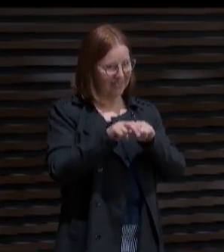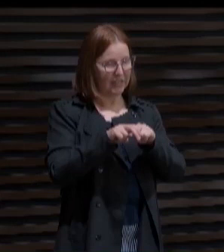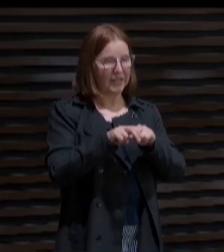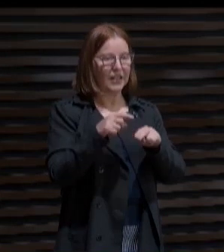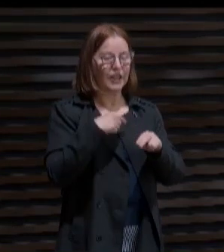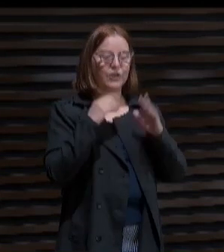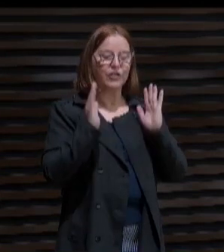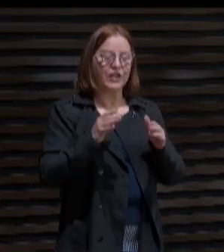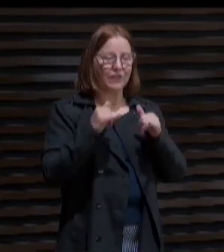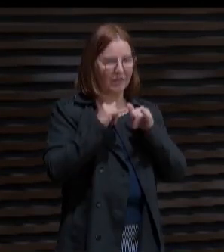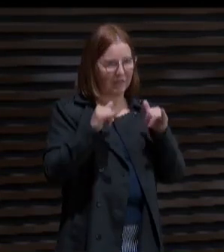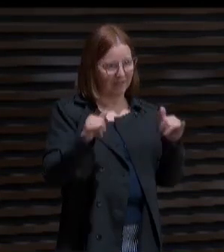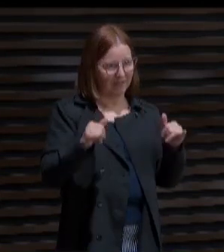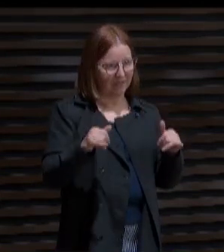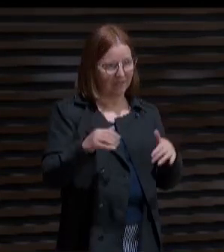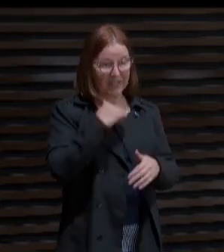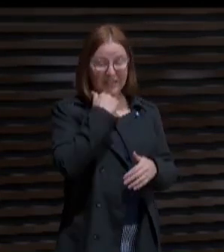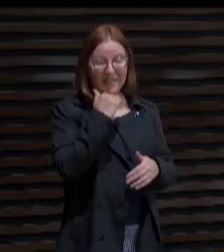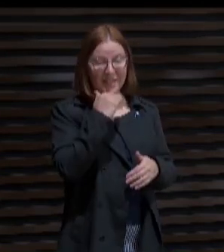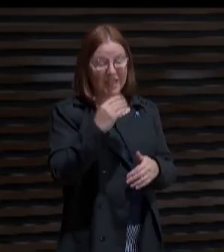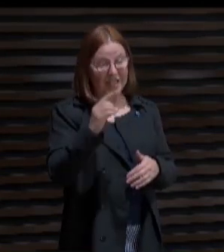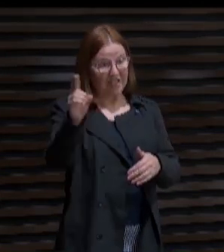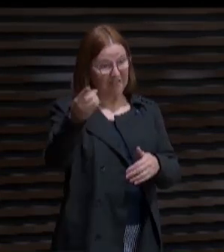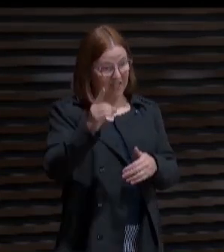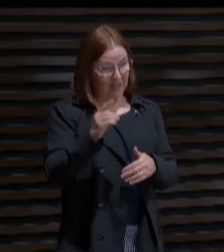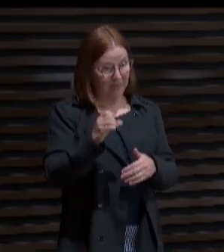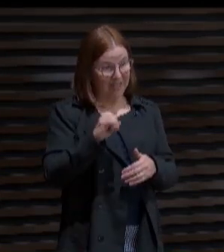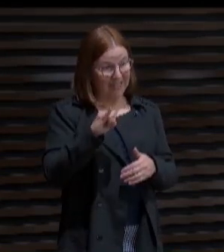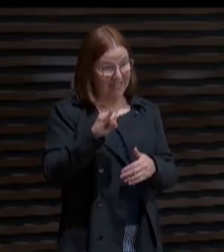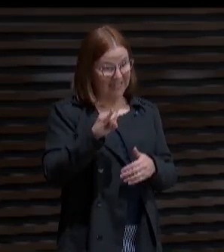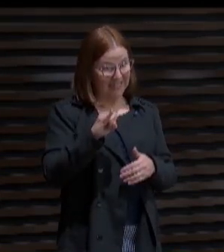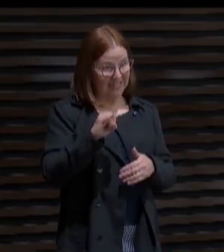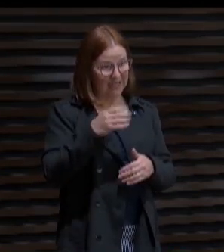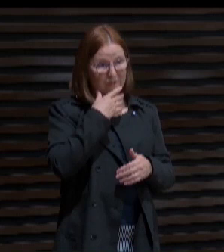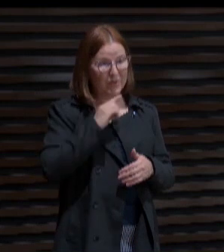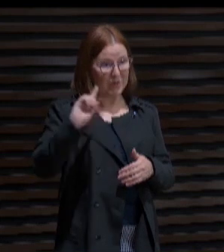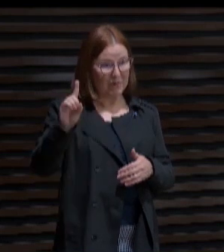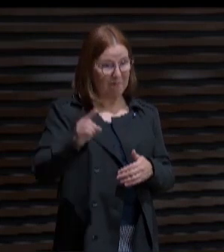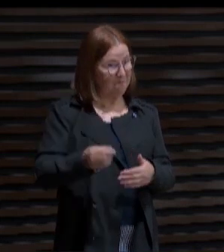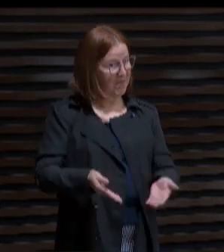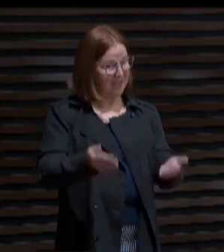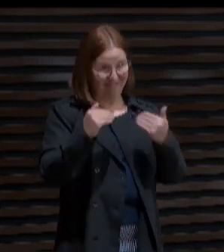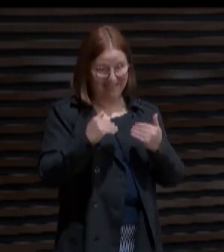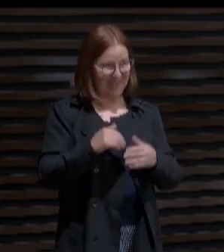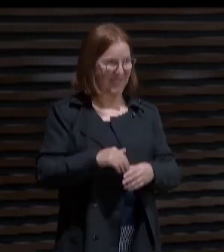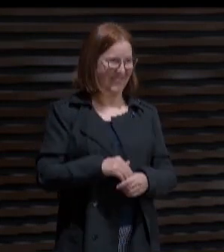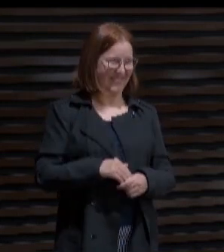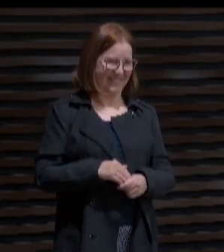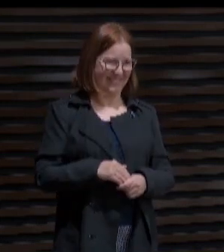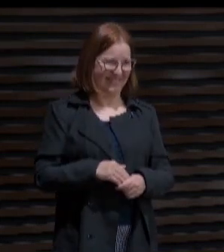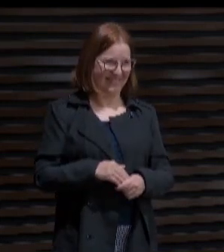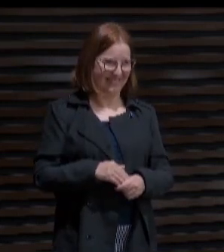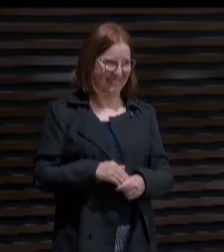dito, ninguém poderá vir a mim, se pelo Pai não lhe for concedido. À